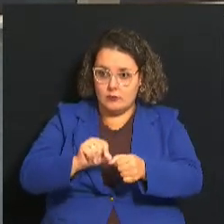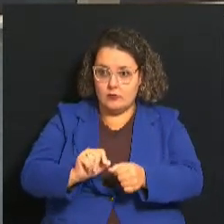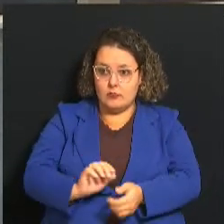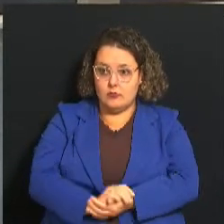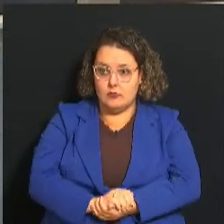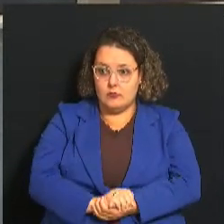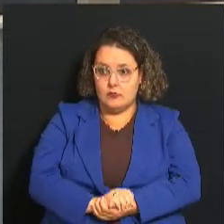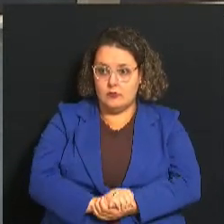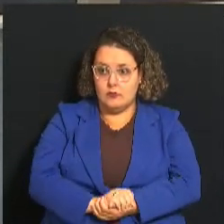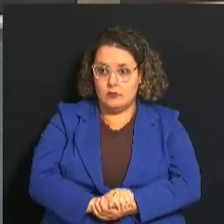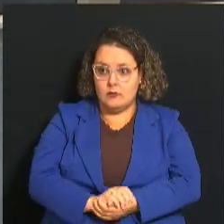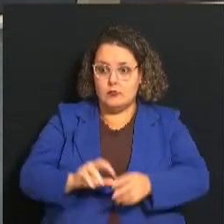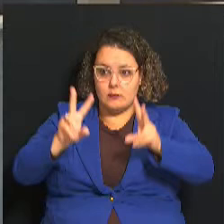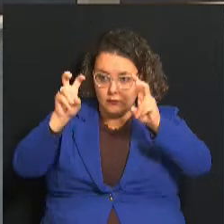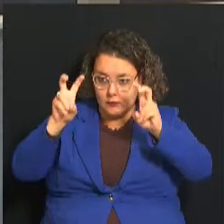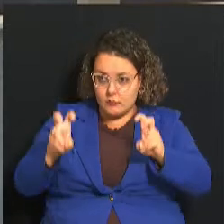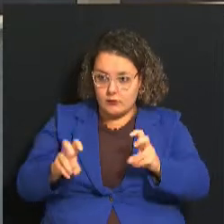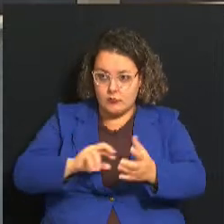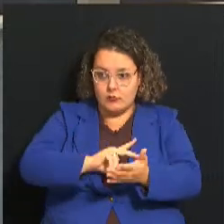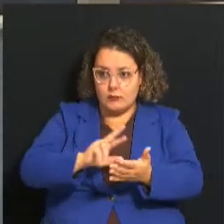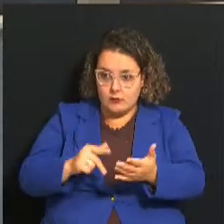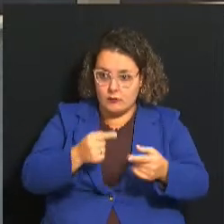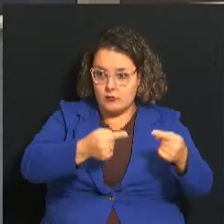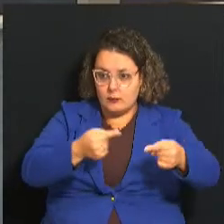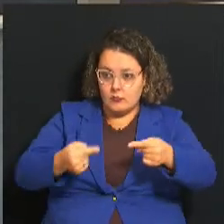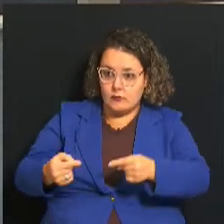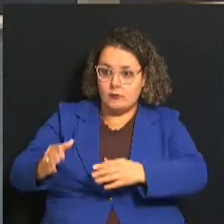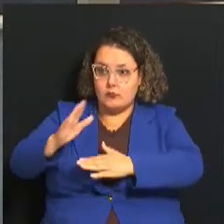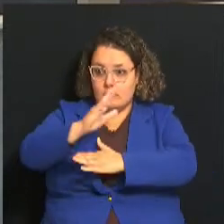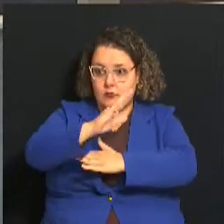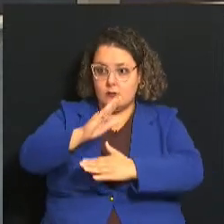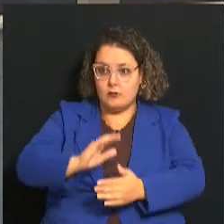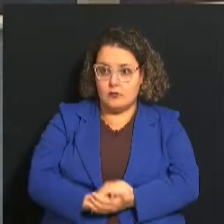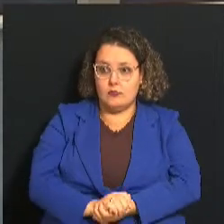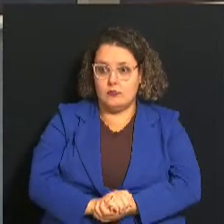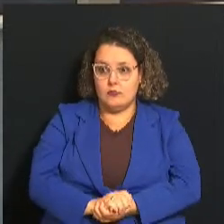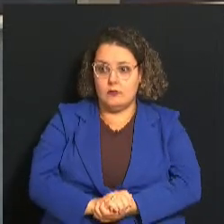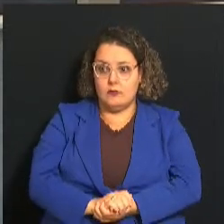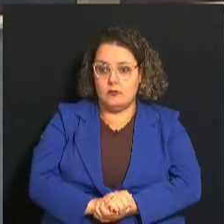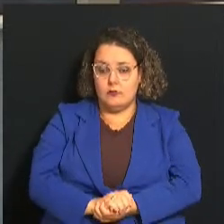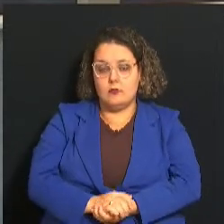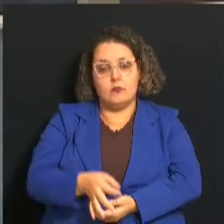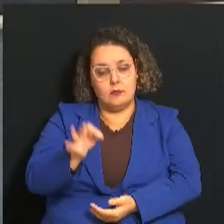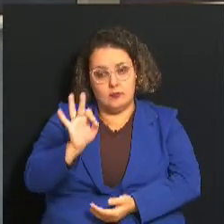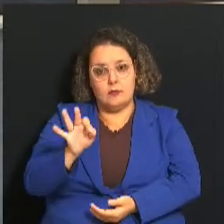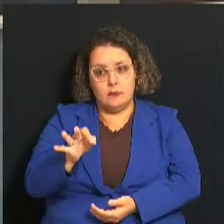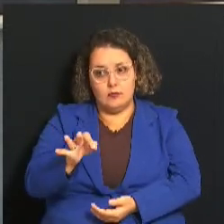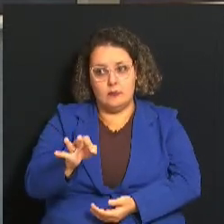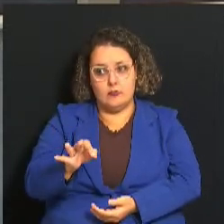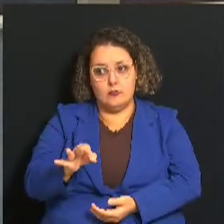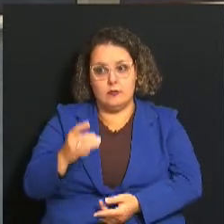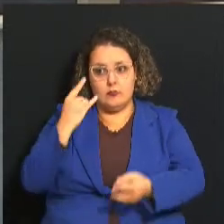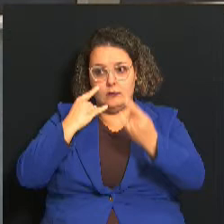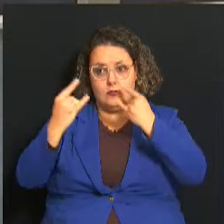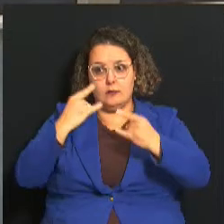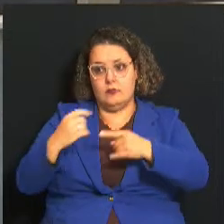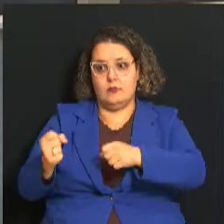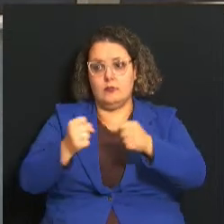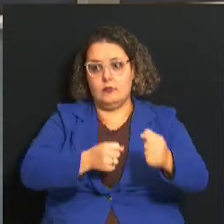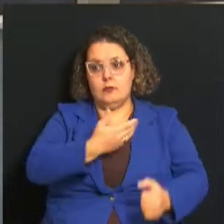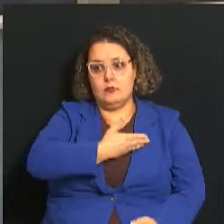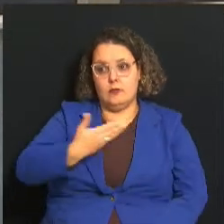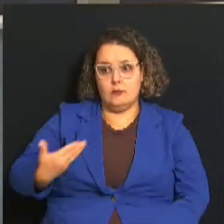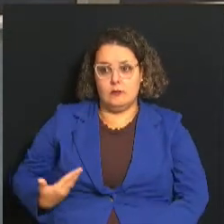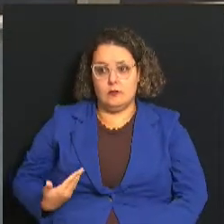Esses assuntos, tem muitos assuntos que são discutidos na Câmara, que realmente eles só interessam para o poder público, eles